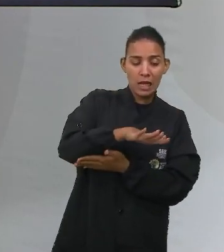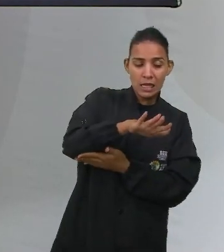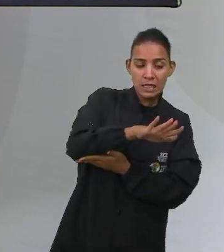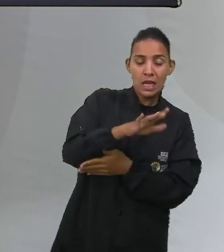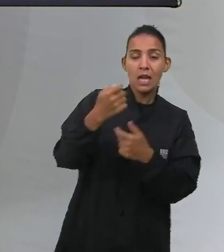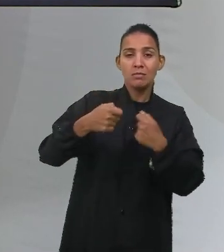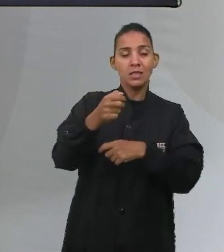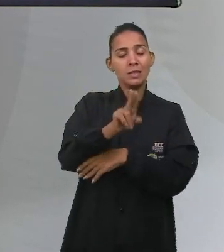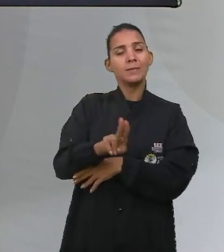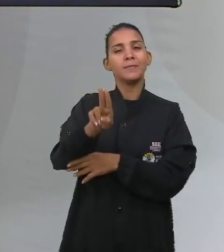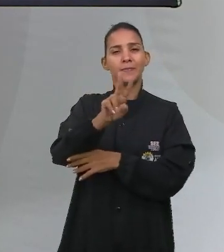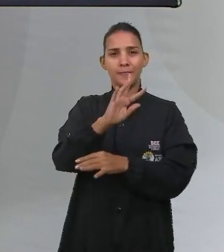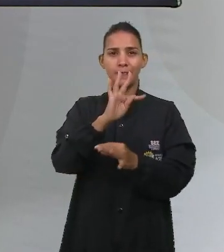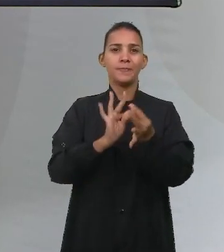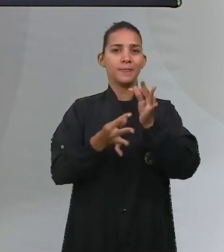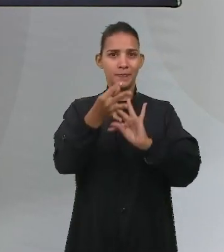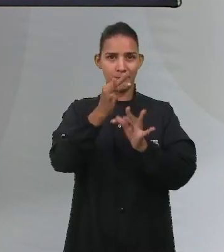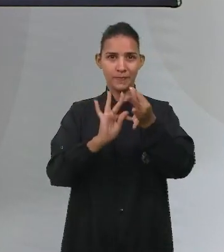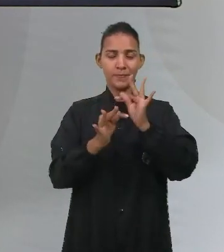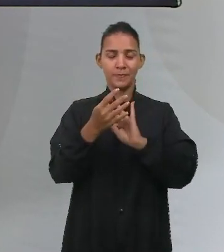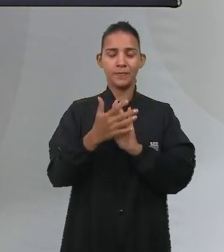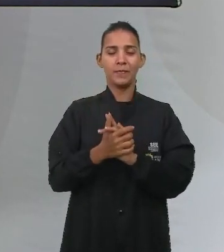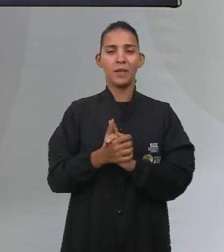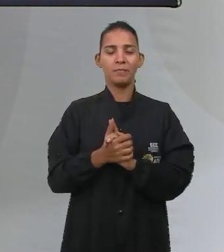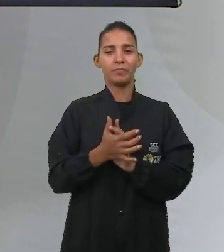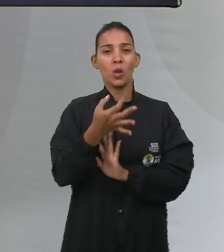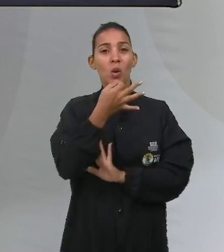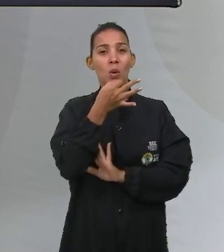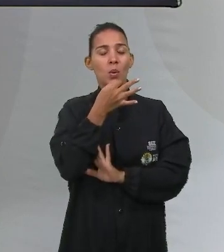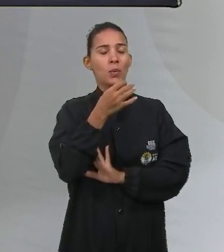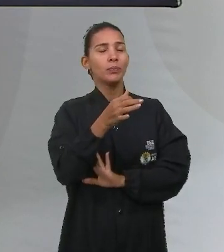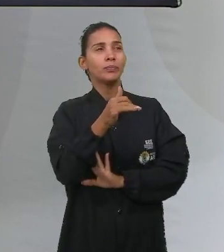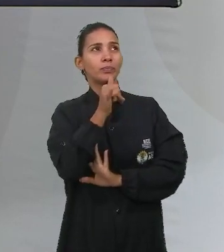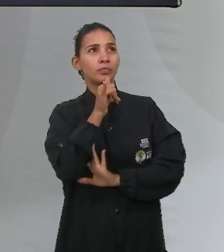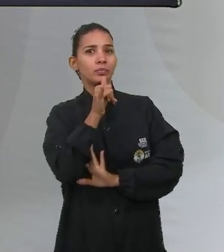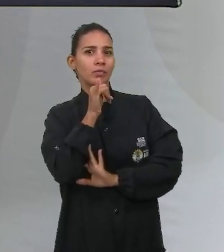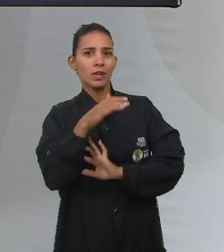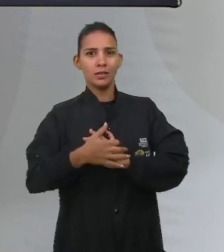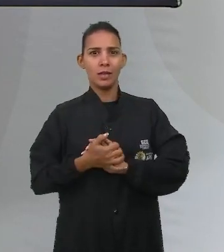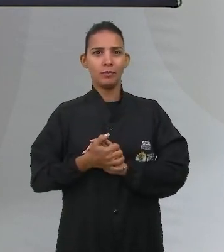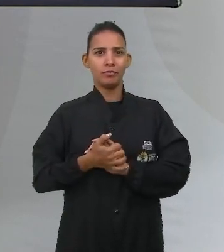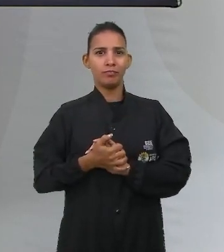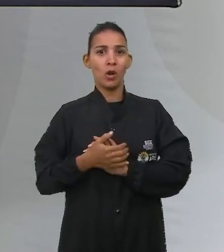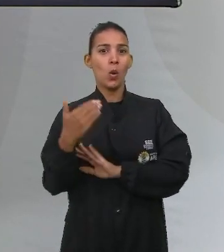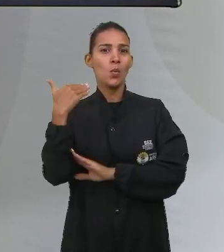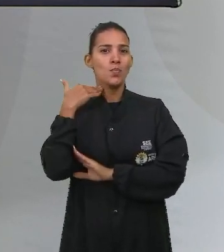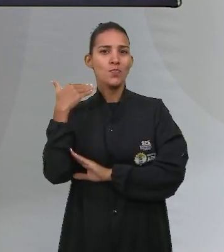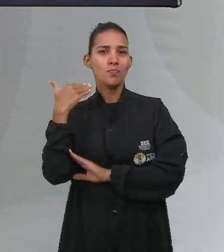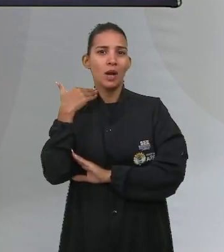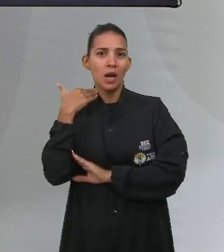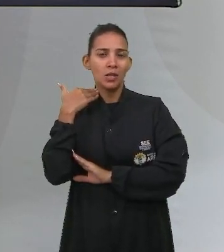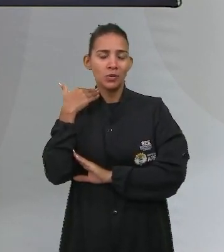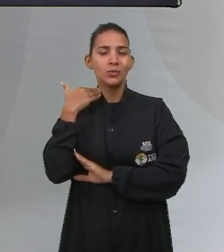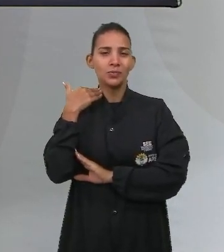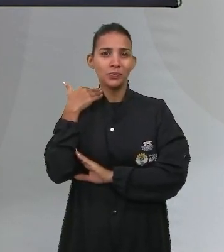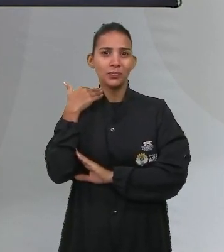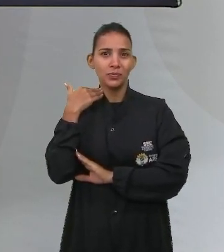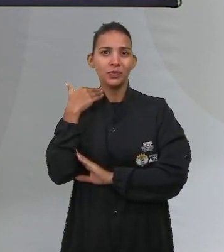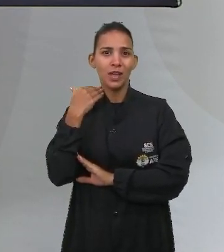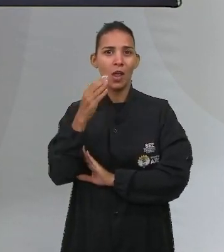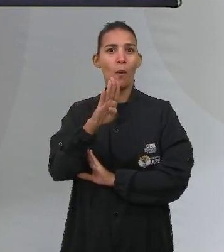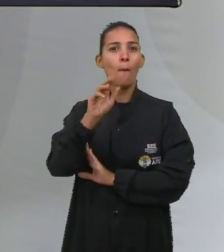dessa tecnologia. Então, eu vou citar aqui um exemplo para você. Por exemplo, um banco, uma agência bancária.